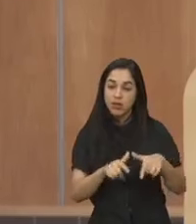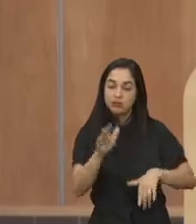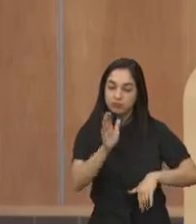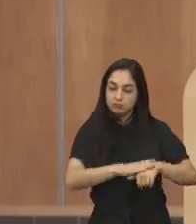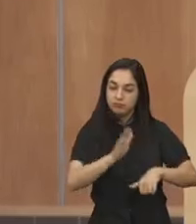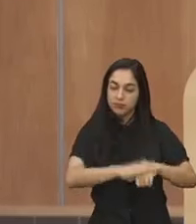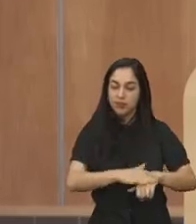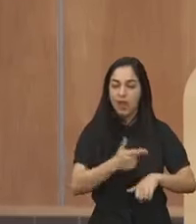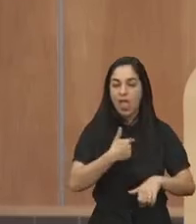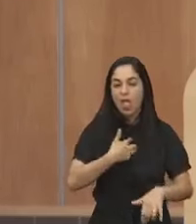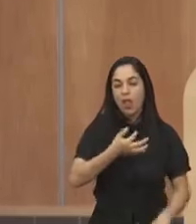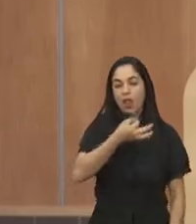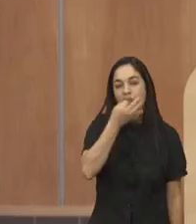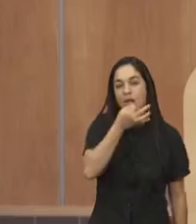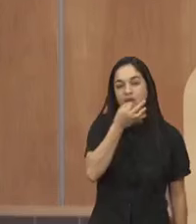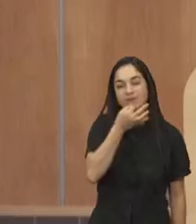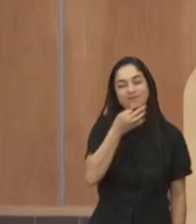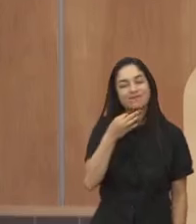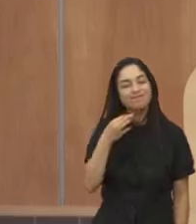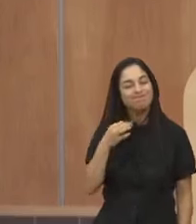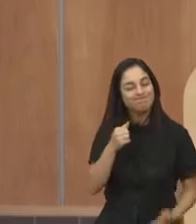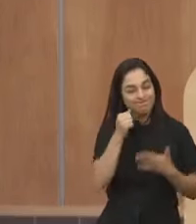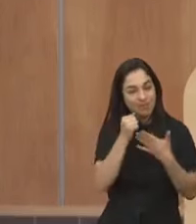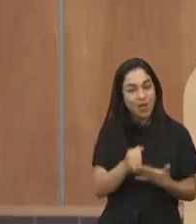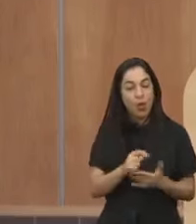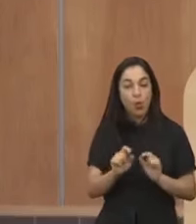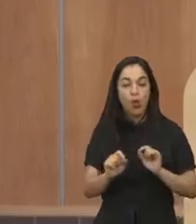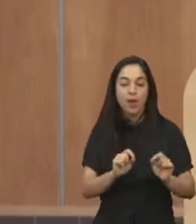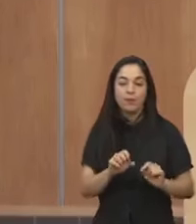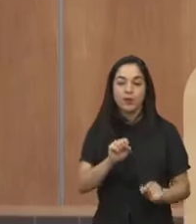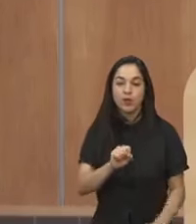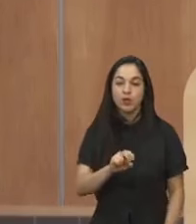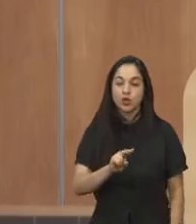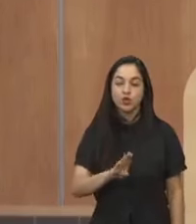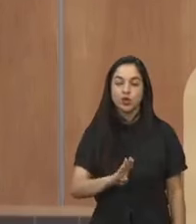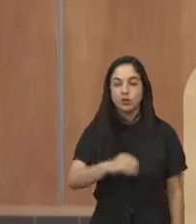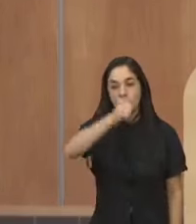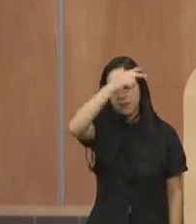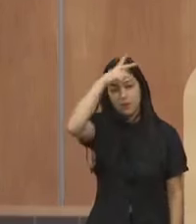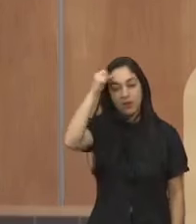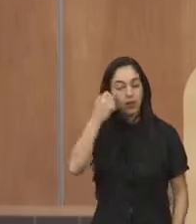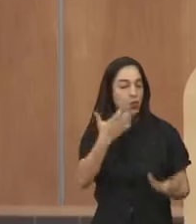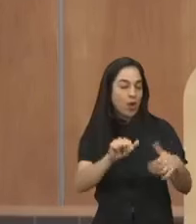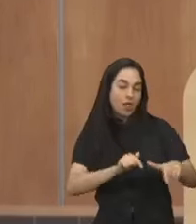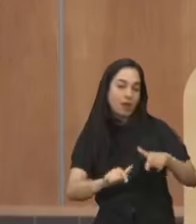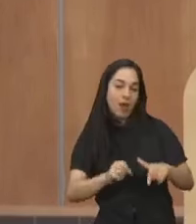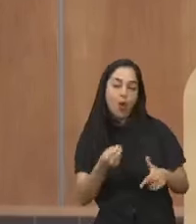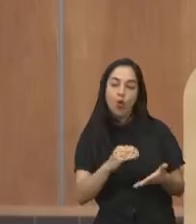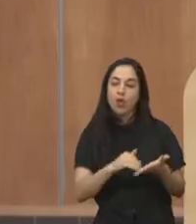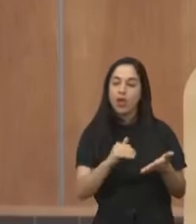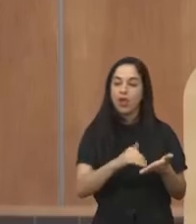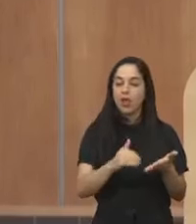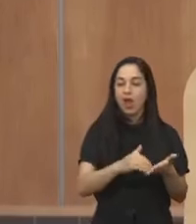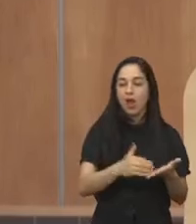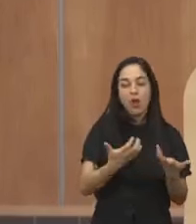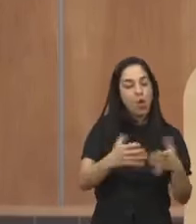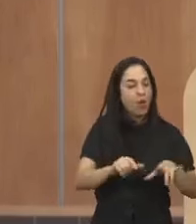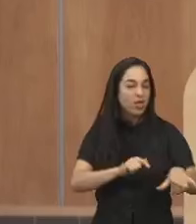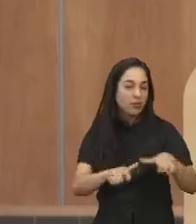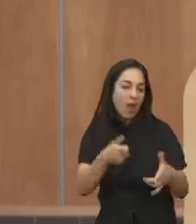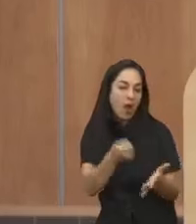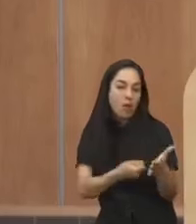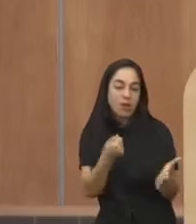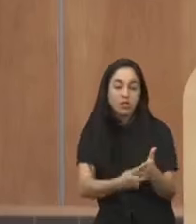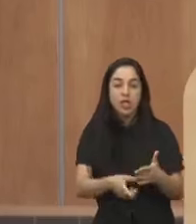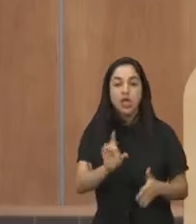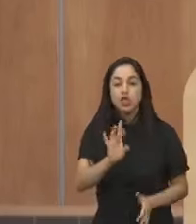Vou deixar uma fala aqui bem pesada. Subprefeito que não quer trabalhar, ou secretário que não quer trabalhar e não quer receber cobrança, é só se retirar